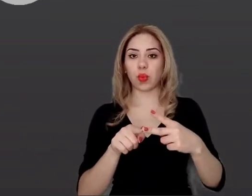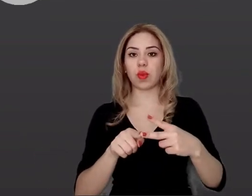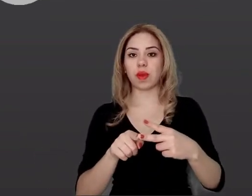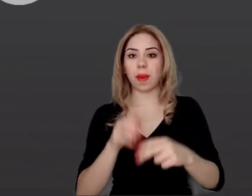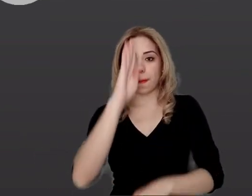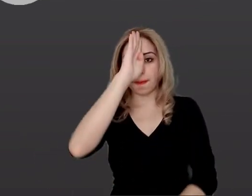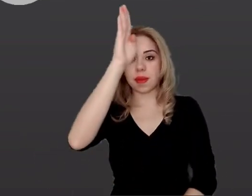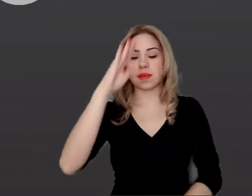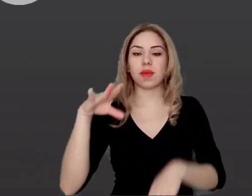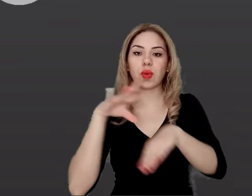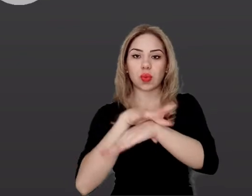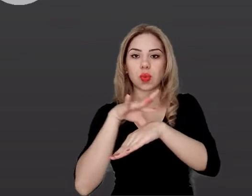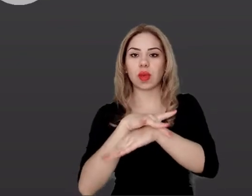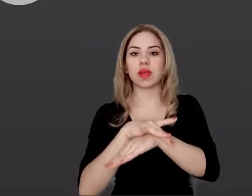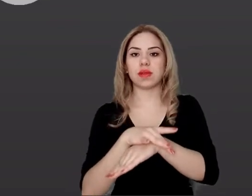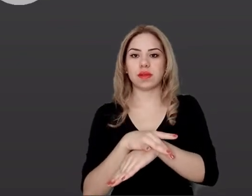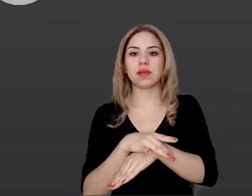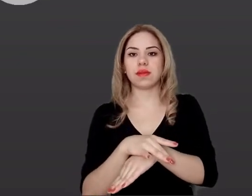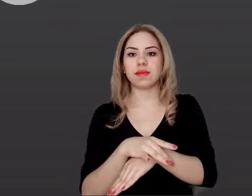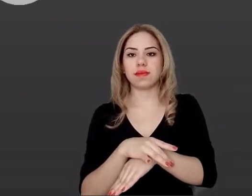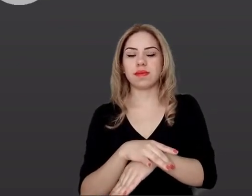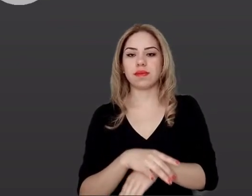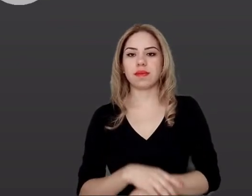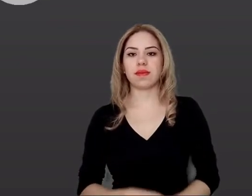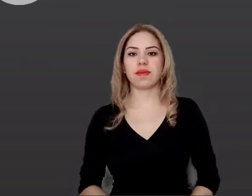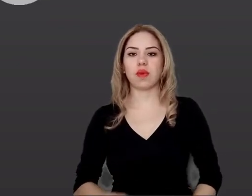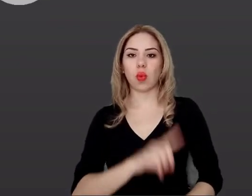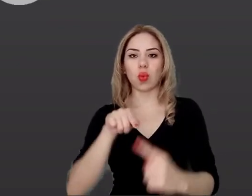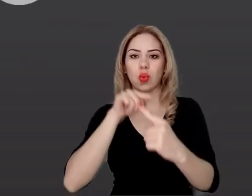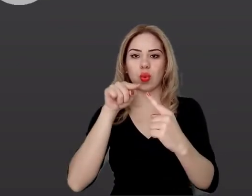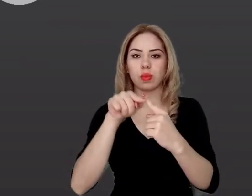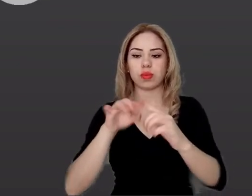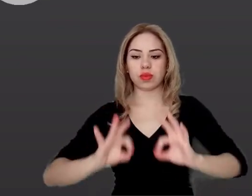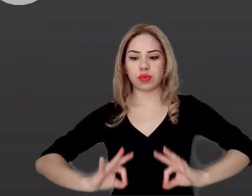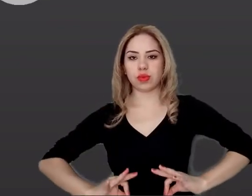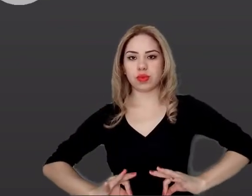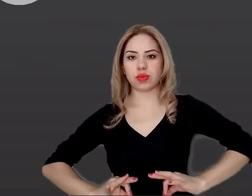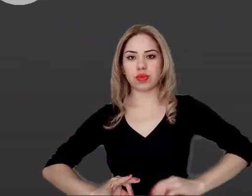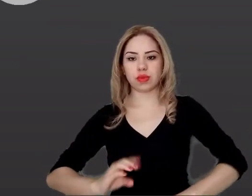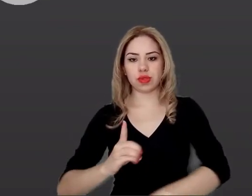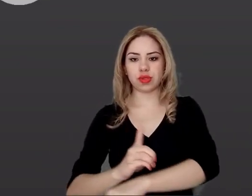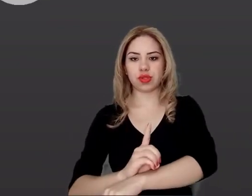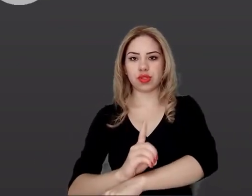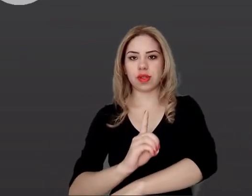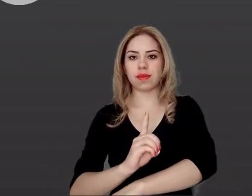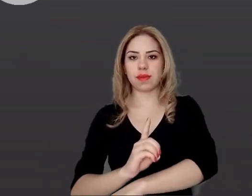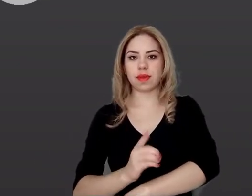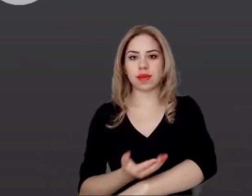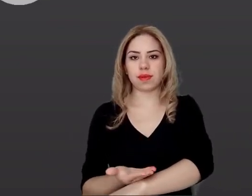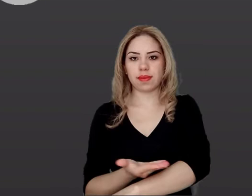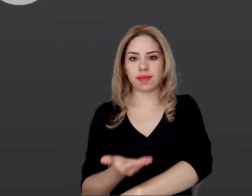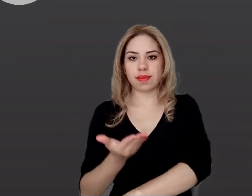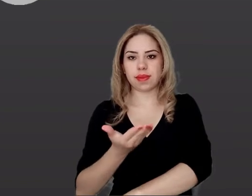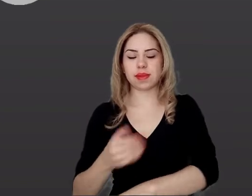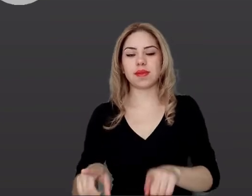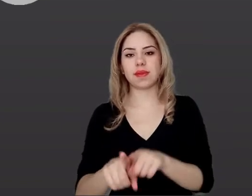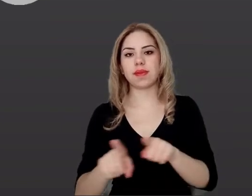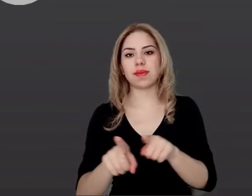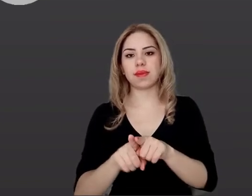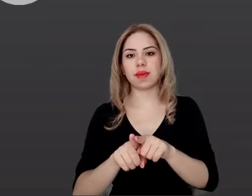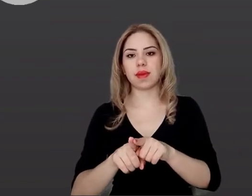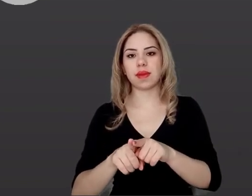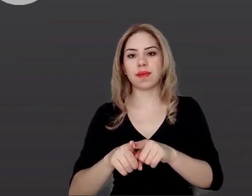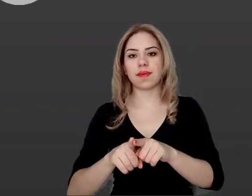principais doenças envolvidas como causa da doença renal crônica é o diabetes e a hipertensão, que são